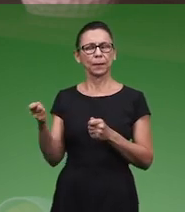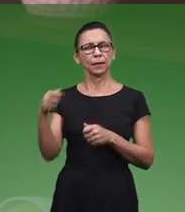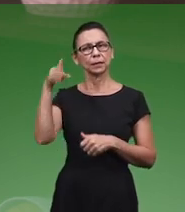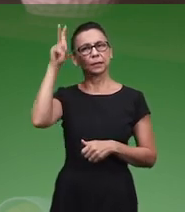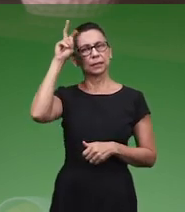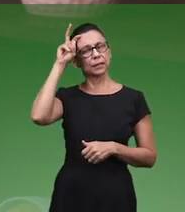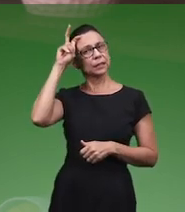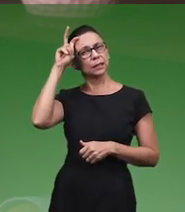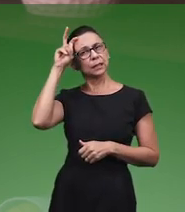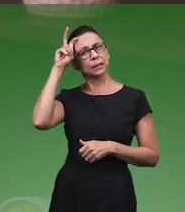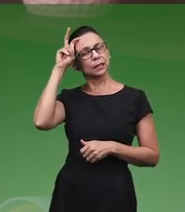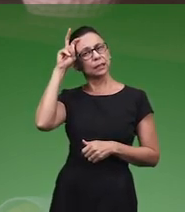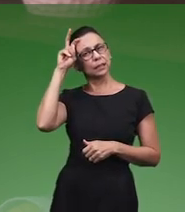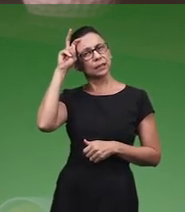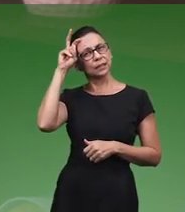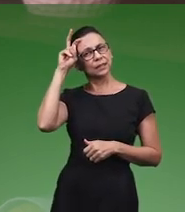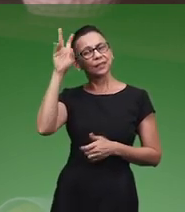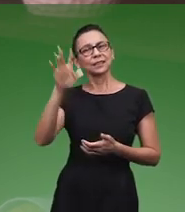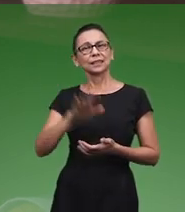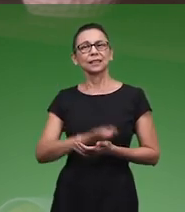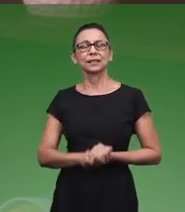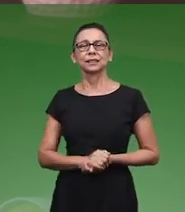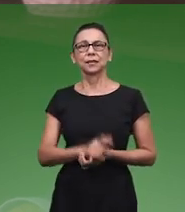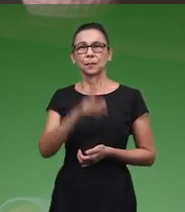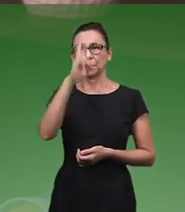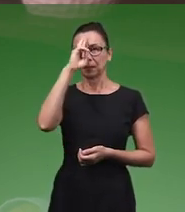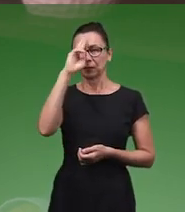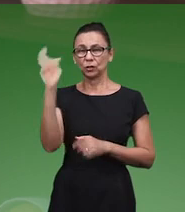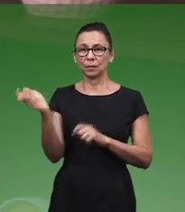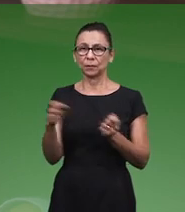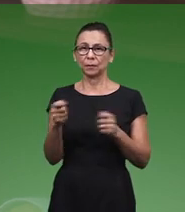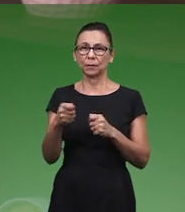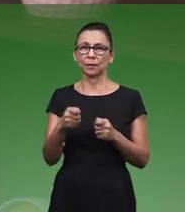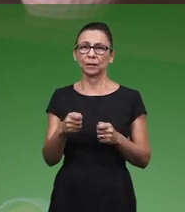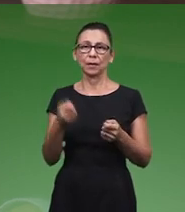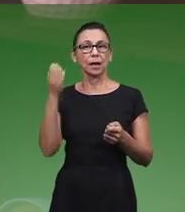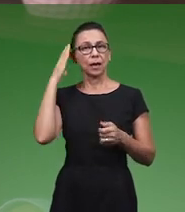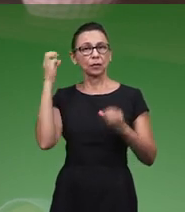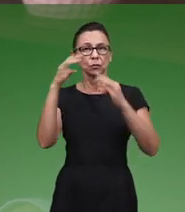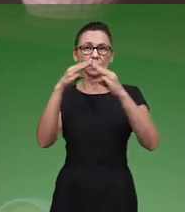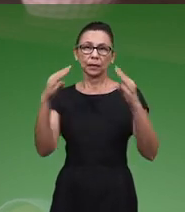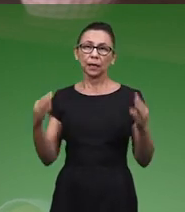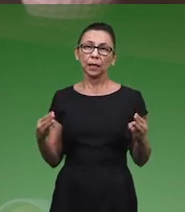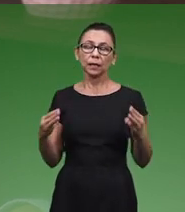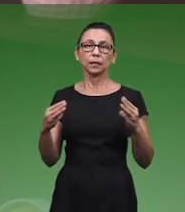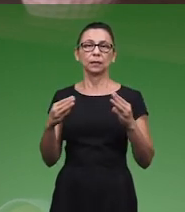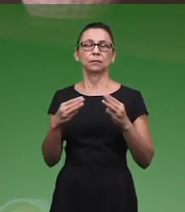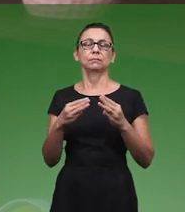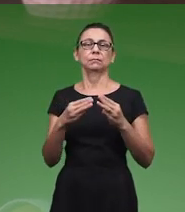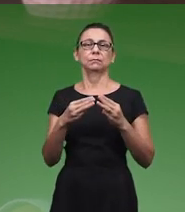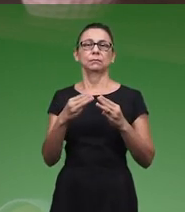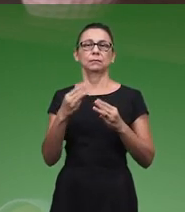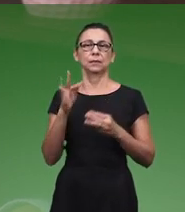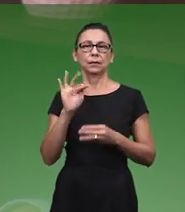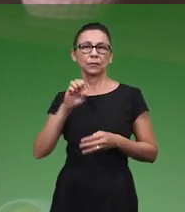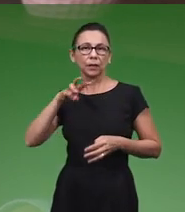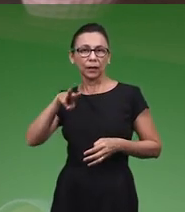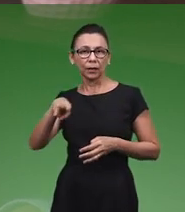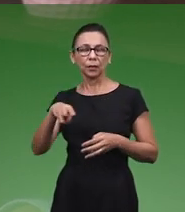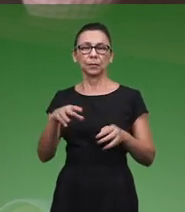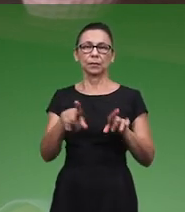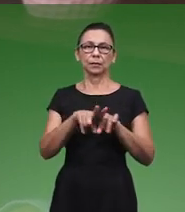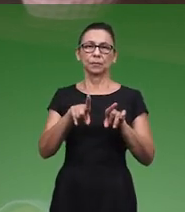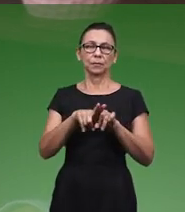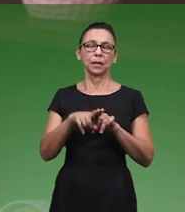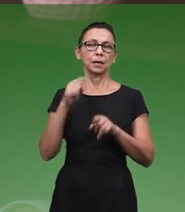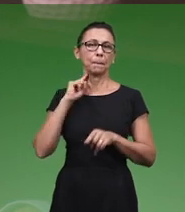temos às quintas-feiras, ao meio-dia, através da Rádio Manaim e também da Rádio Manaim FM 100,3